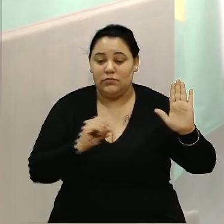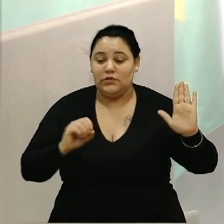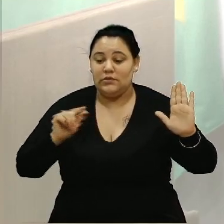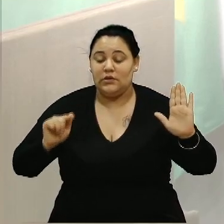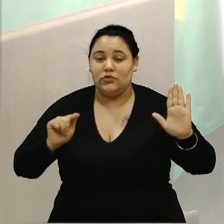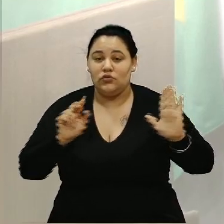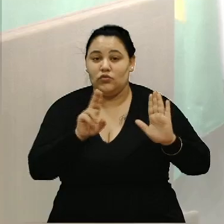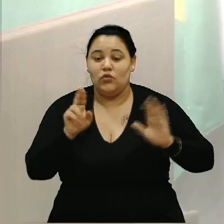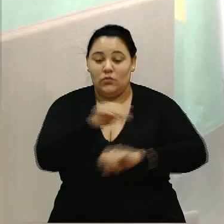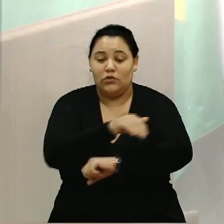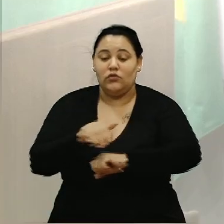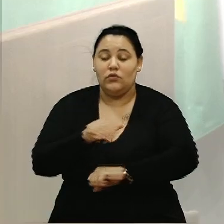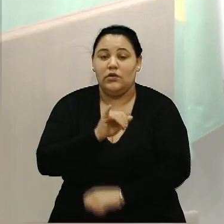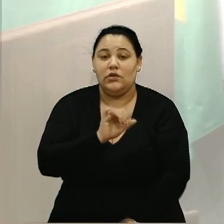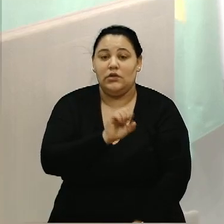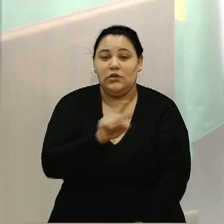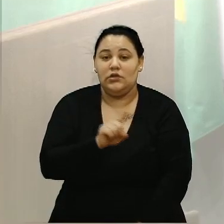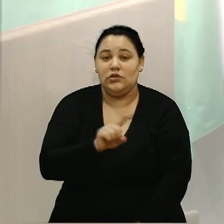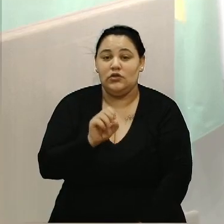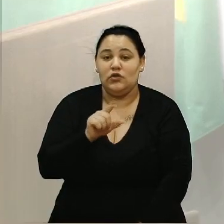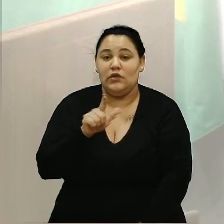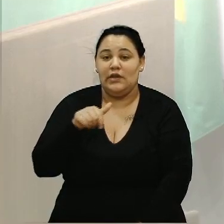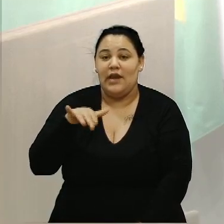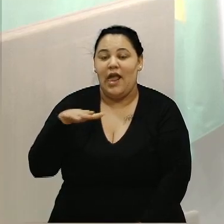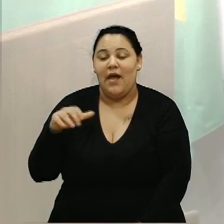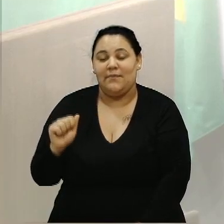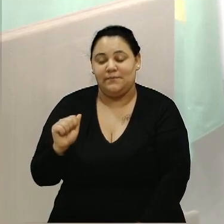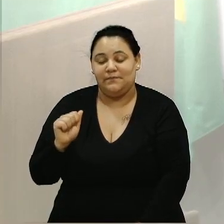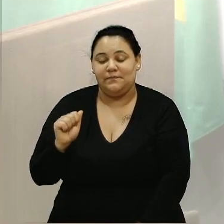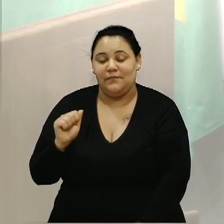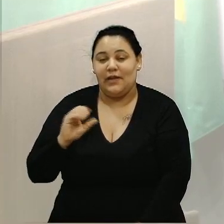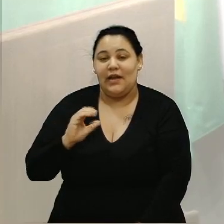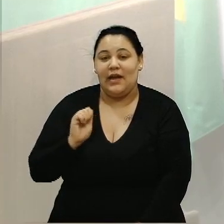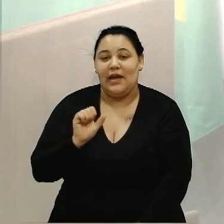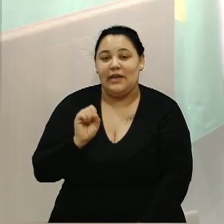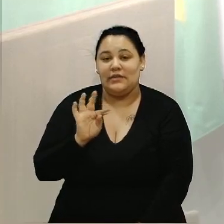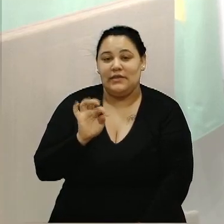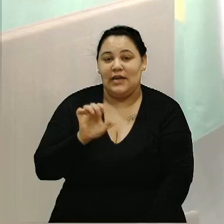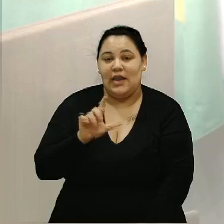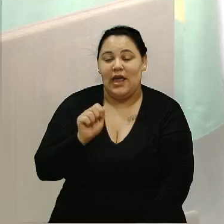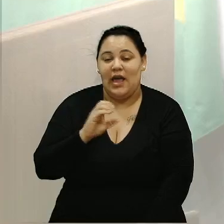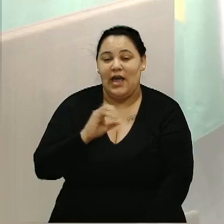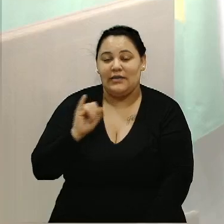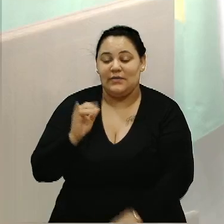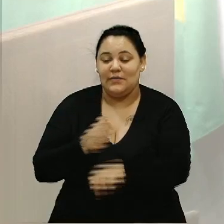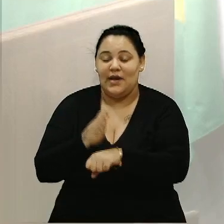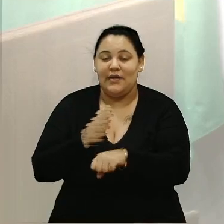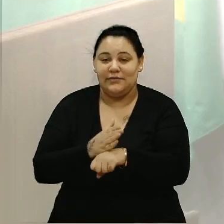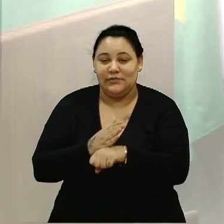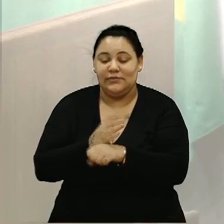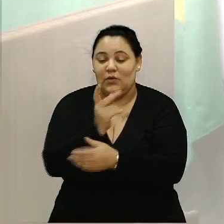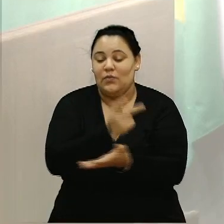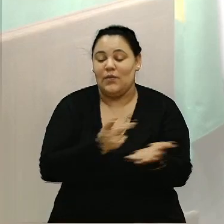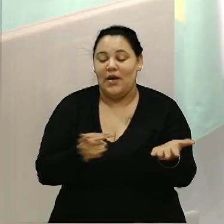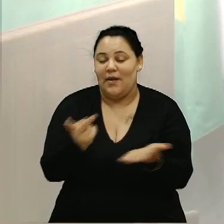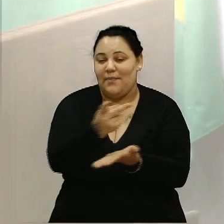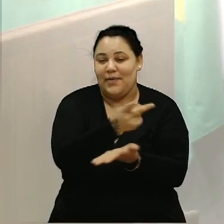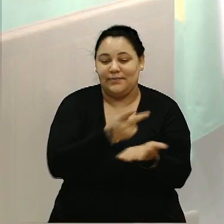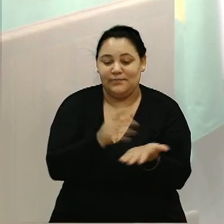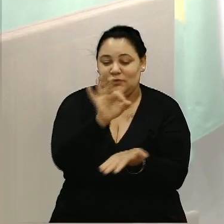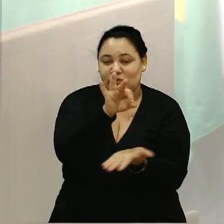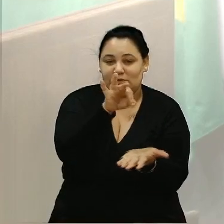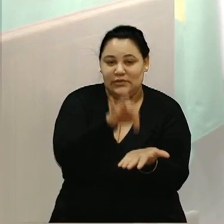Rua Isolina Castellassi, consta na cartografia do município, conforme mapas desta